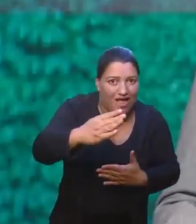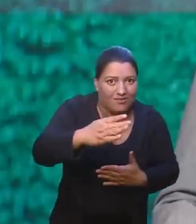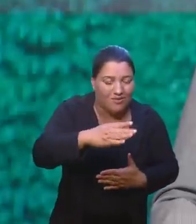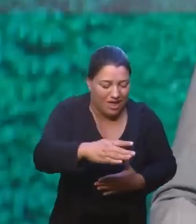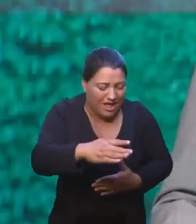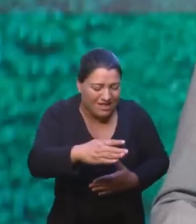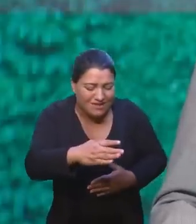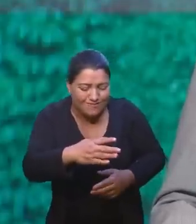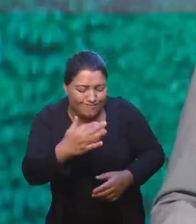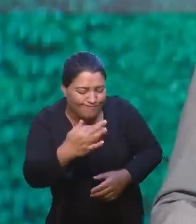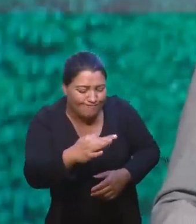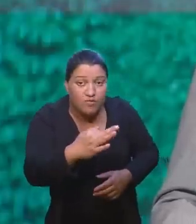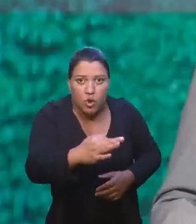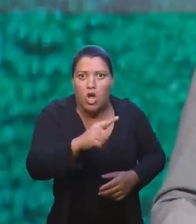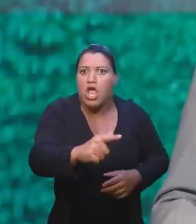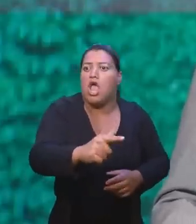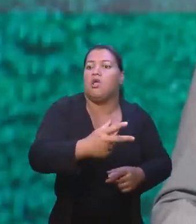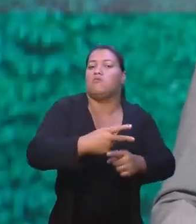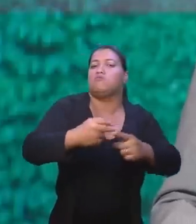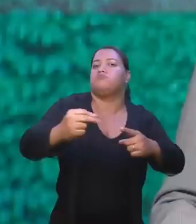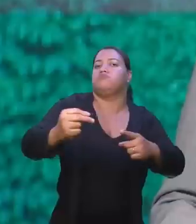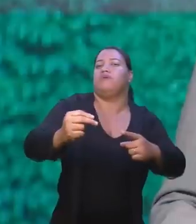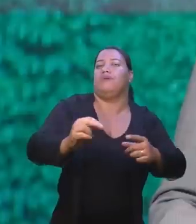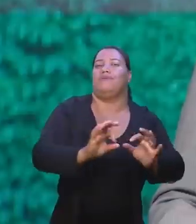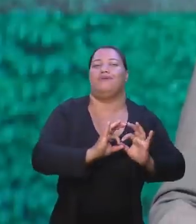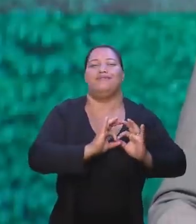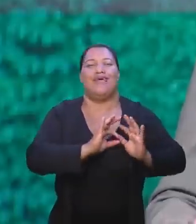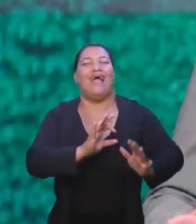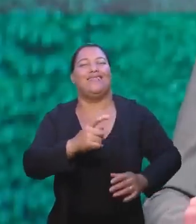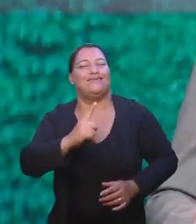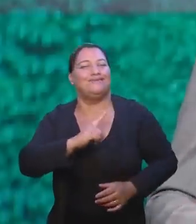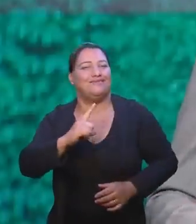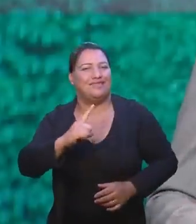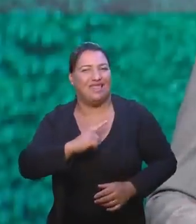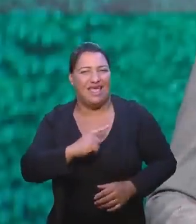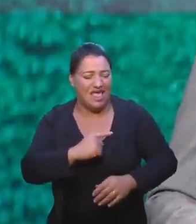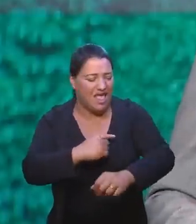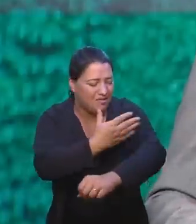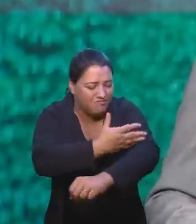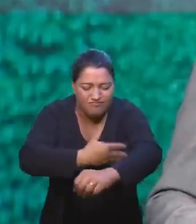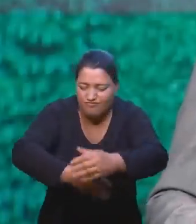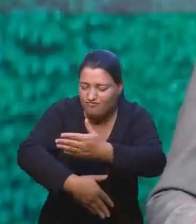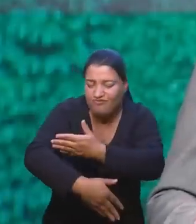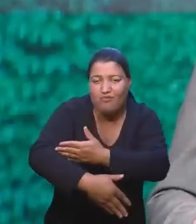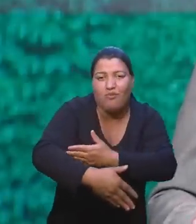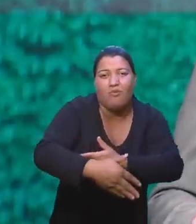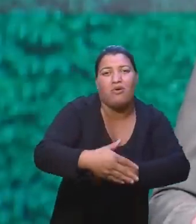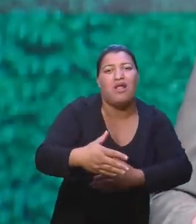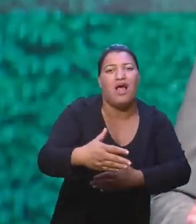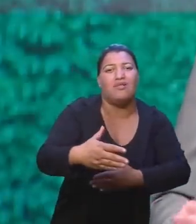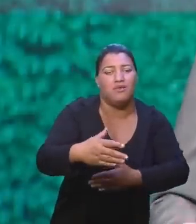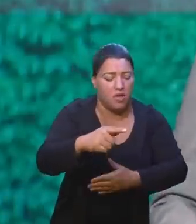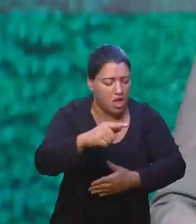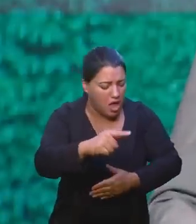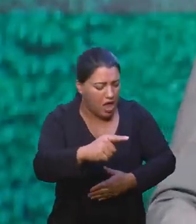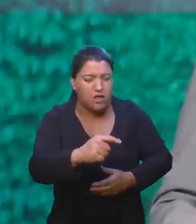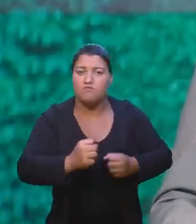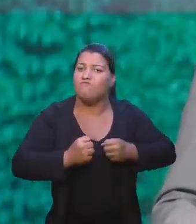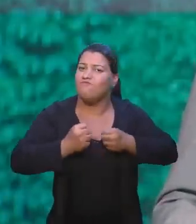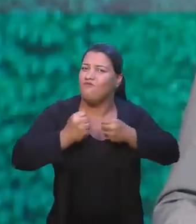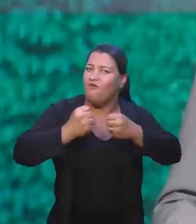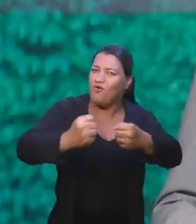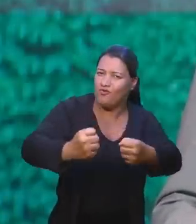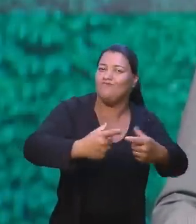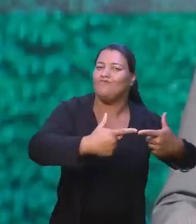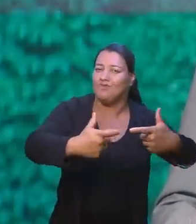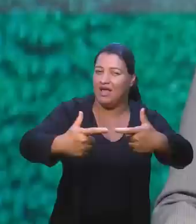recompensados. E que glória para os que saírem da luta, mutilados e cobertos de honrosas cicatrizes.